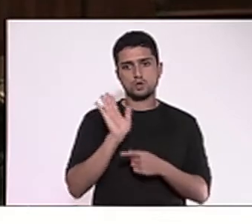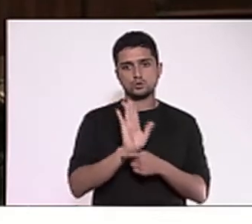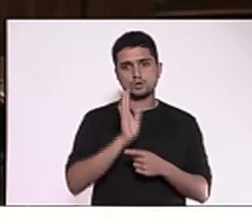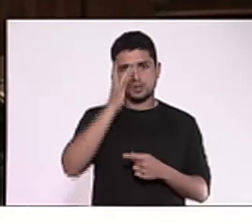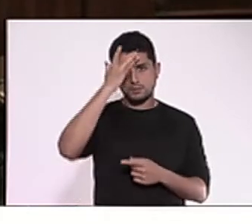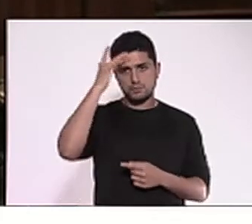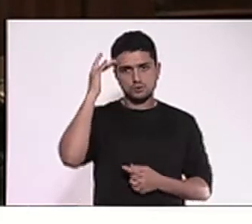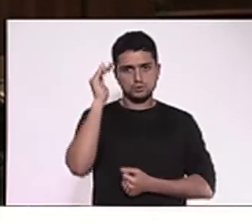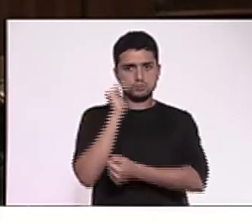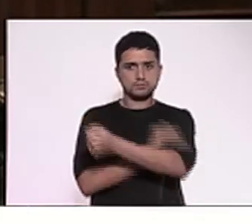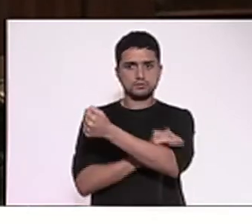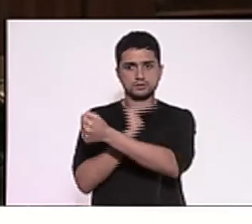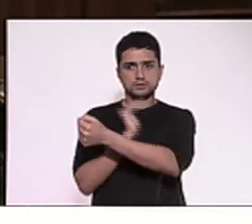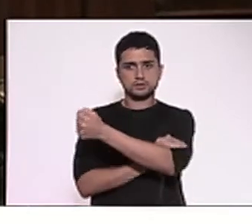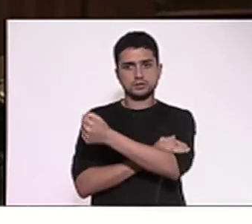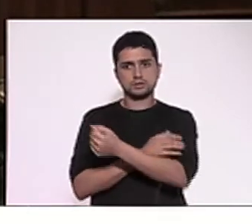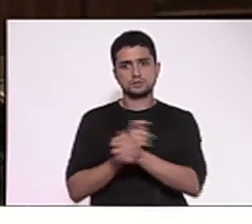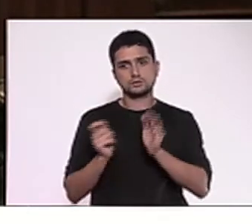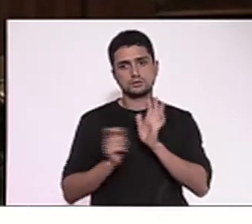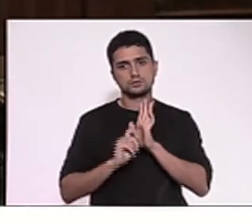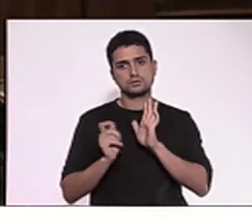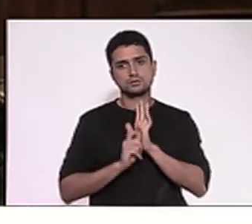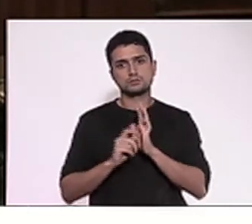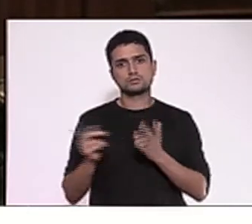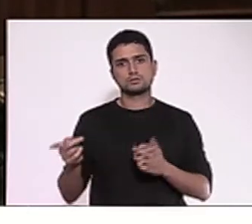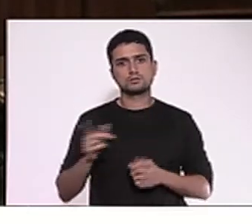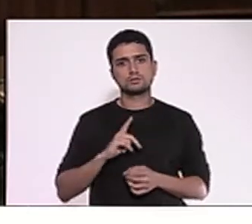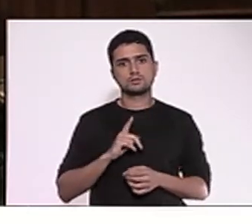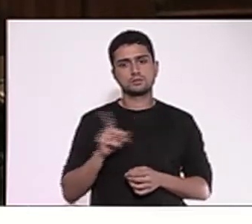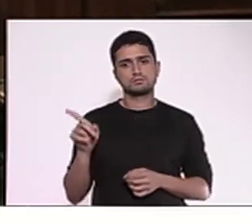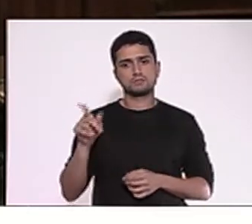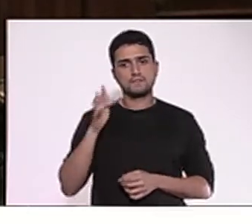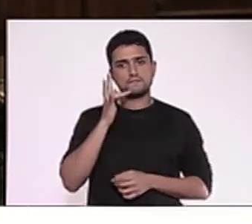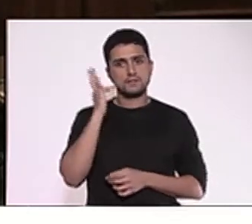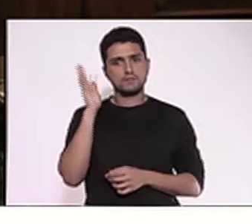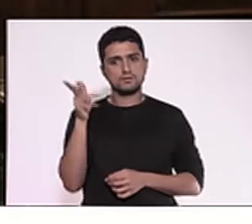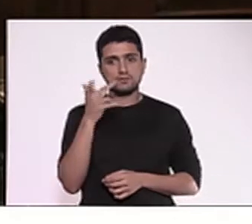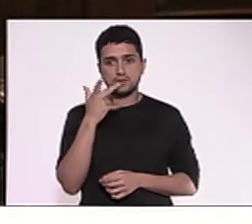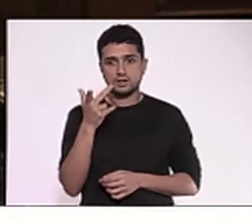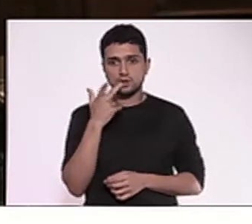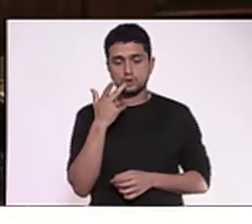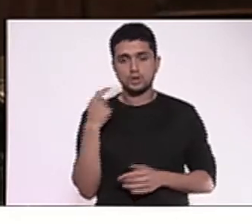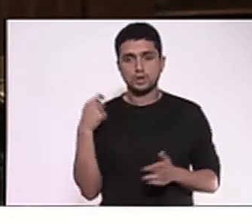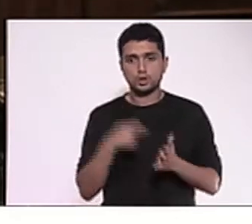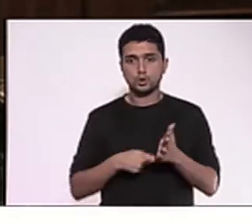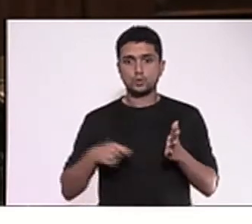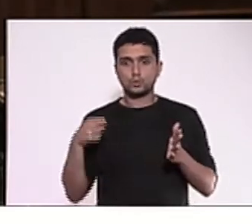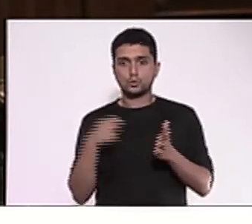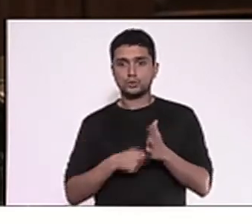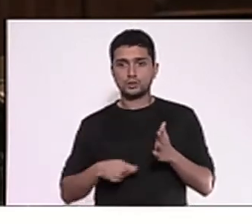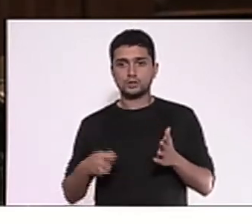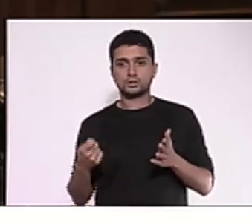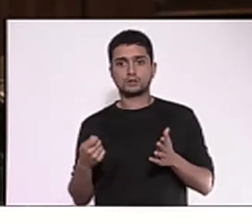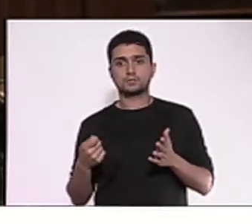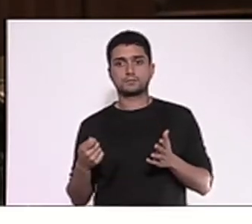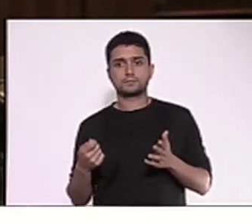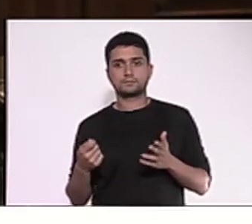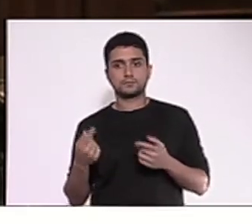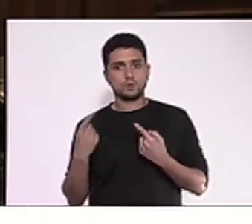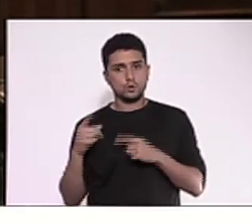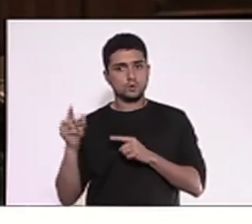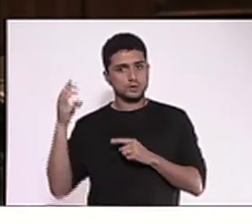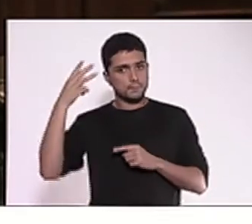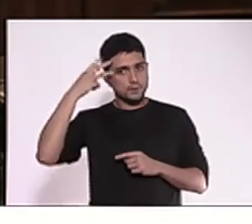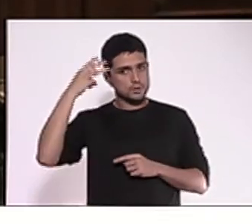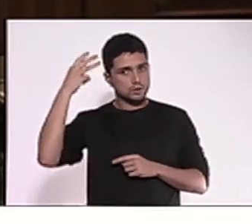Flávio Serafini fez agora uma intervenção há pouco sobre a luta antimanicomial. Não me venha atacar políticas de